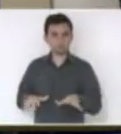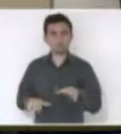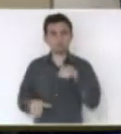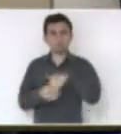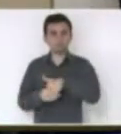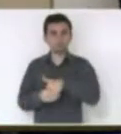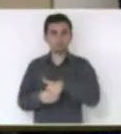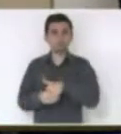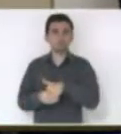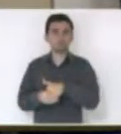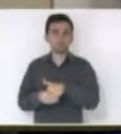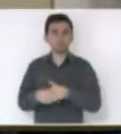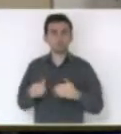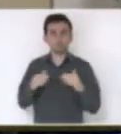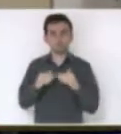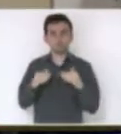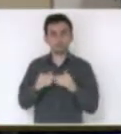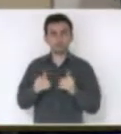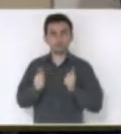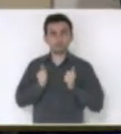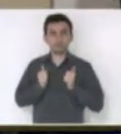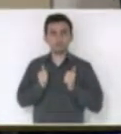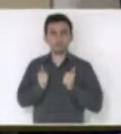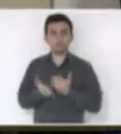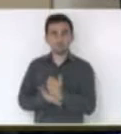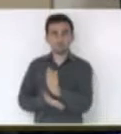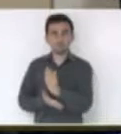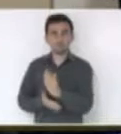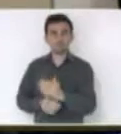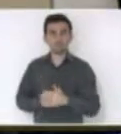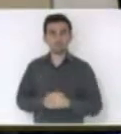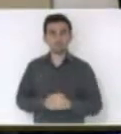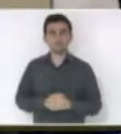votação. Quem estiver de acordo permaneça como está aprovado.